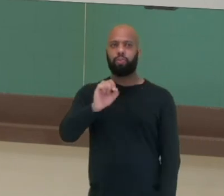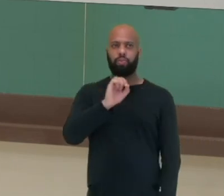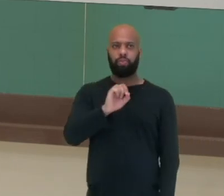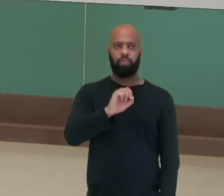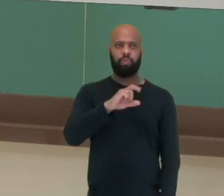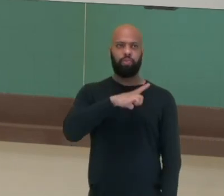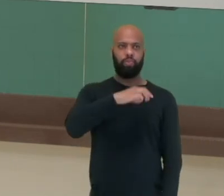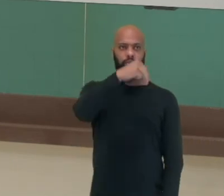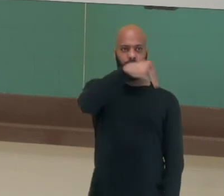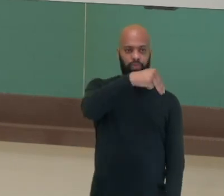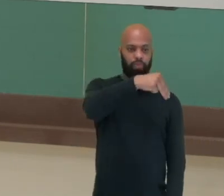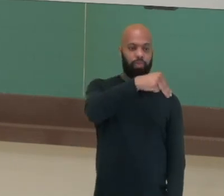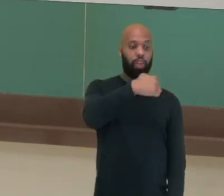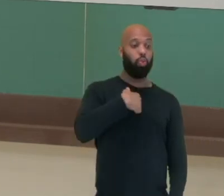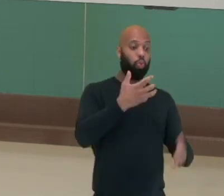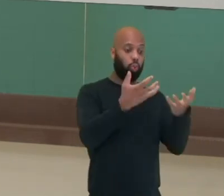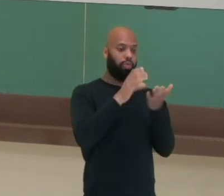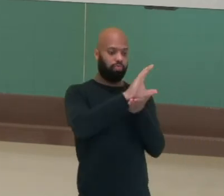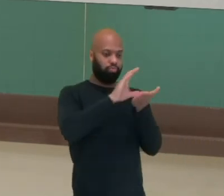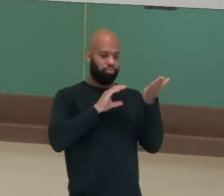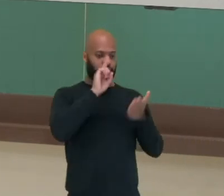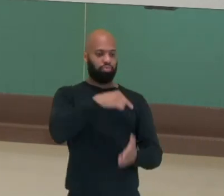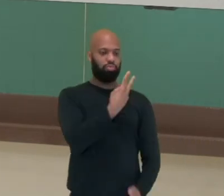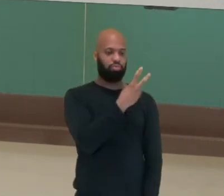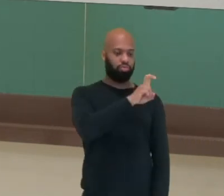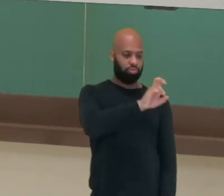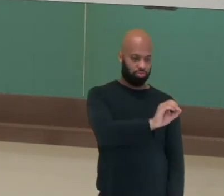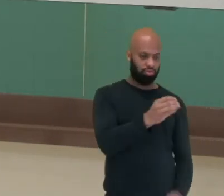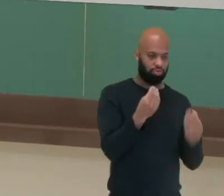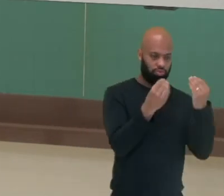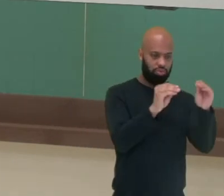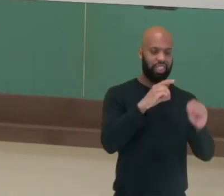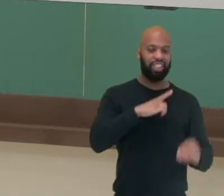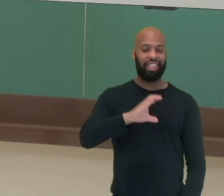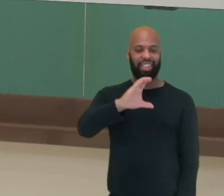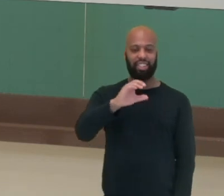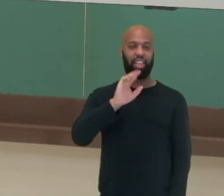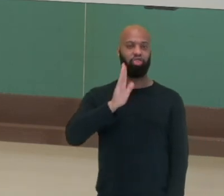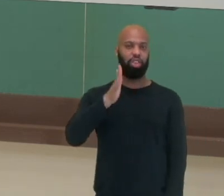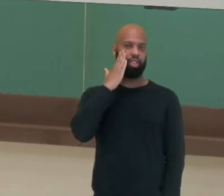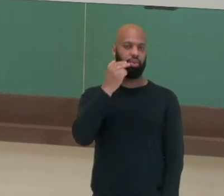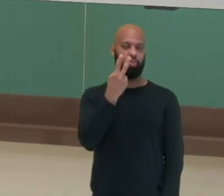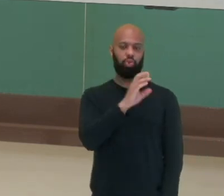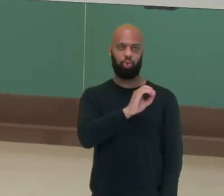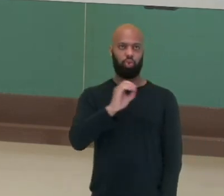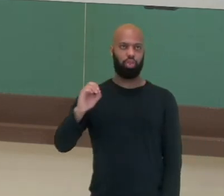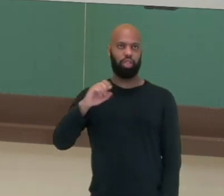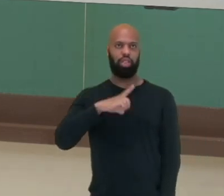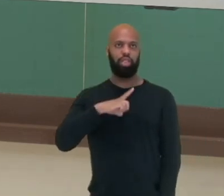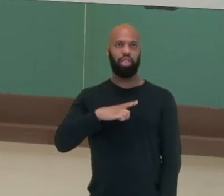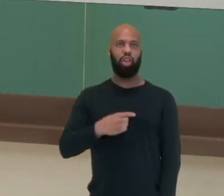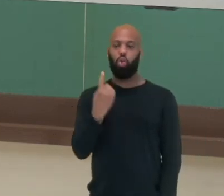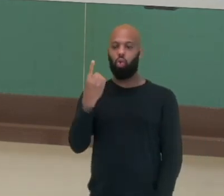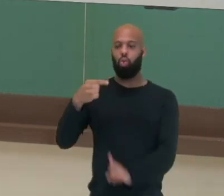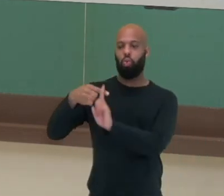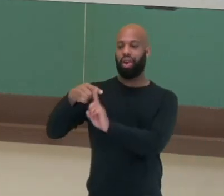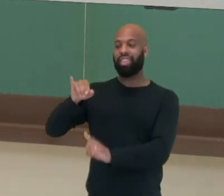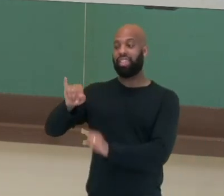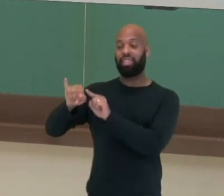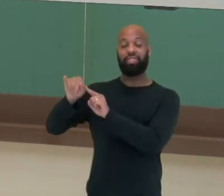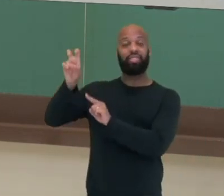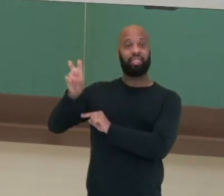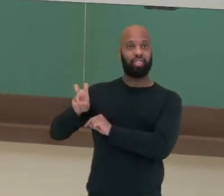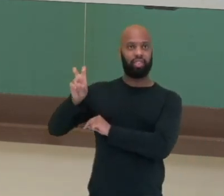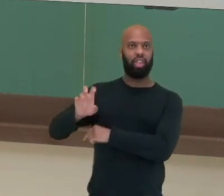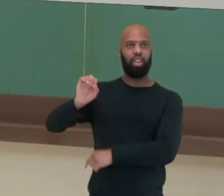do montante, o que eu espero, 250, o capital 200, 1 mais i, que é a minha taxa, elevado no